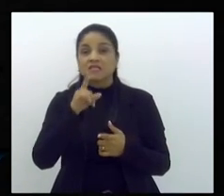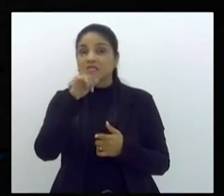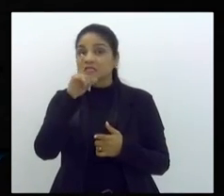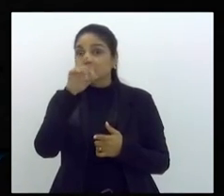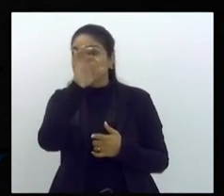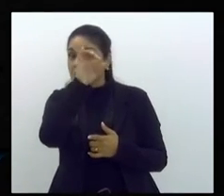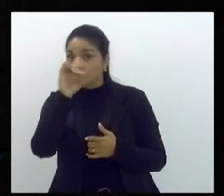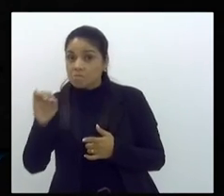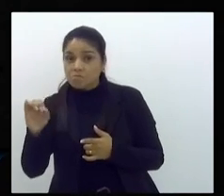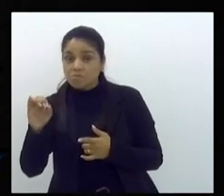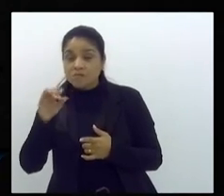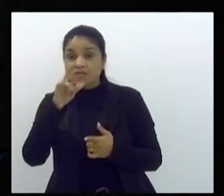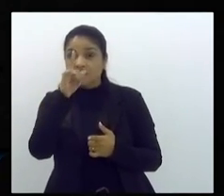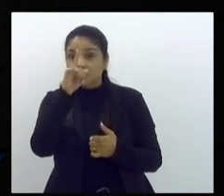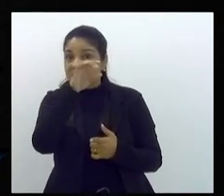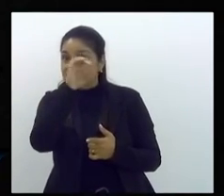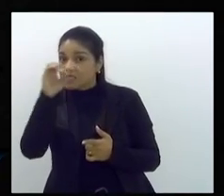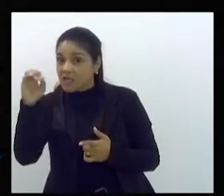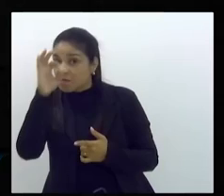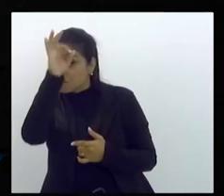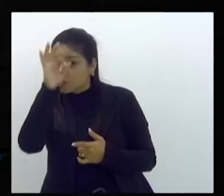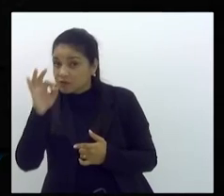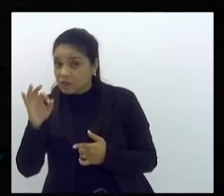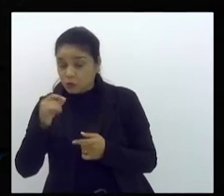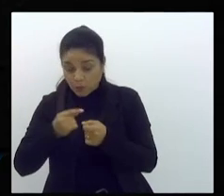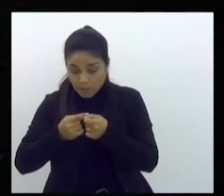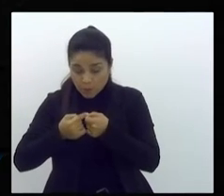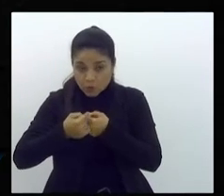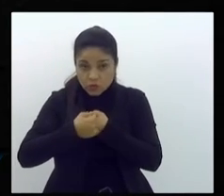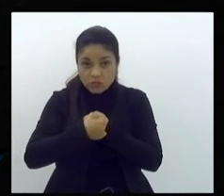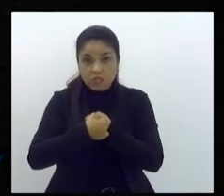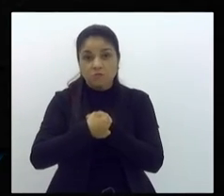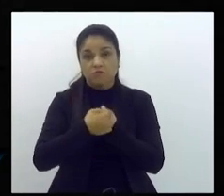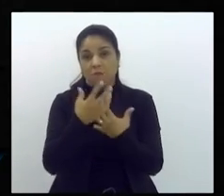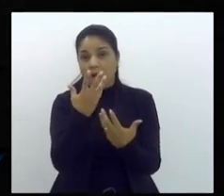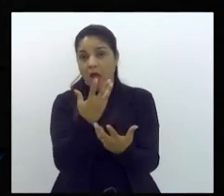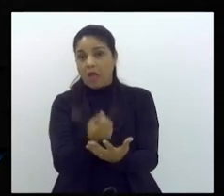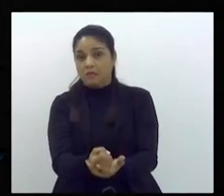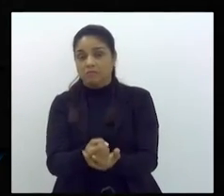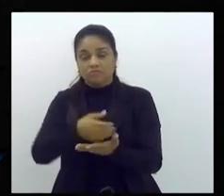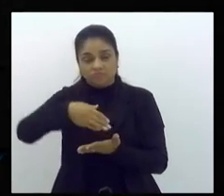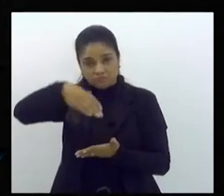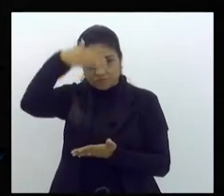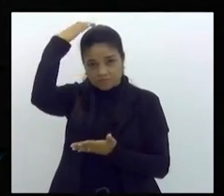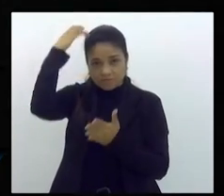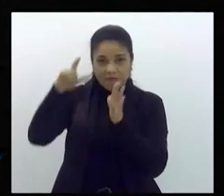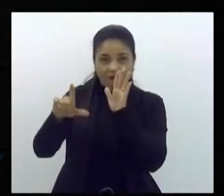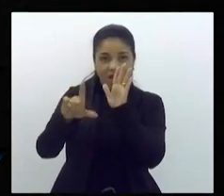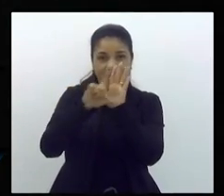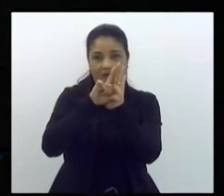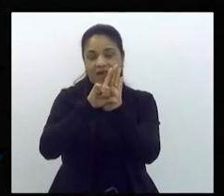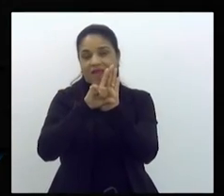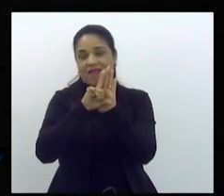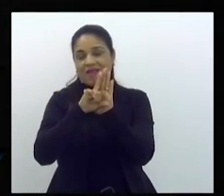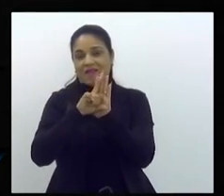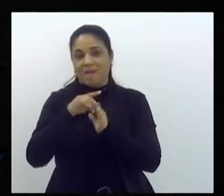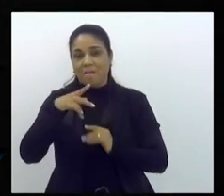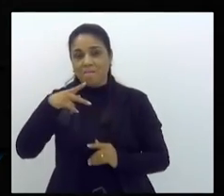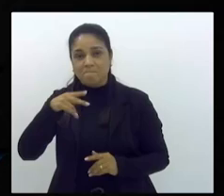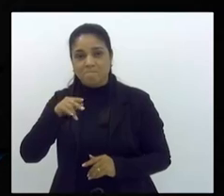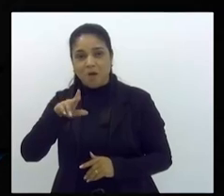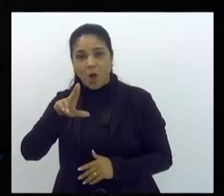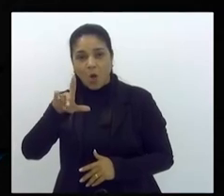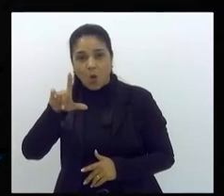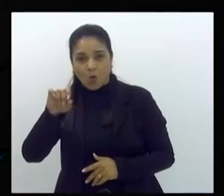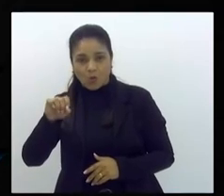100% dos Municípios do Estado do Rio de Janeiro aderindo fazendo adesão a lei do Paulo Gustavo o que vai garantir que os fazedores de Cultura